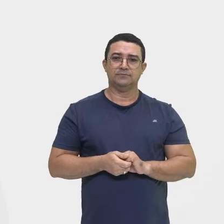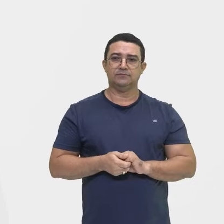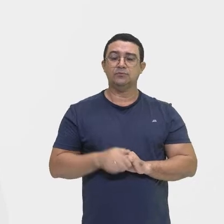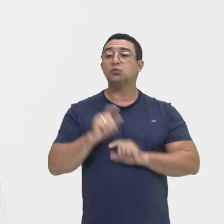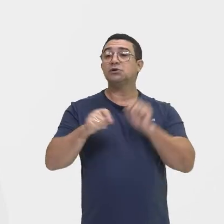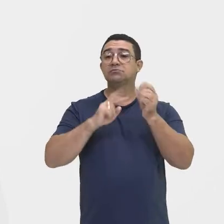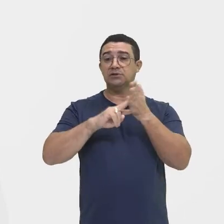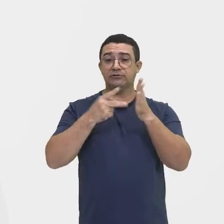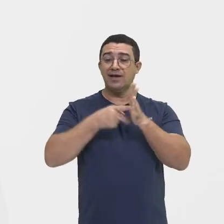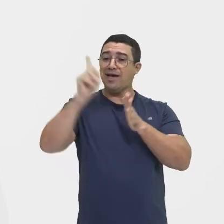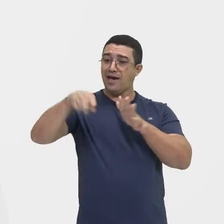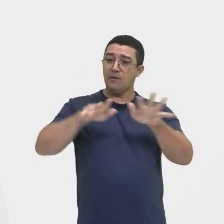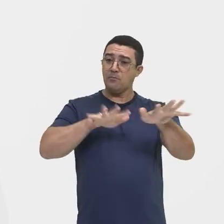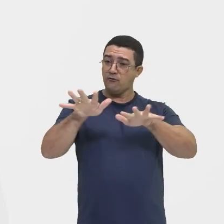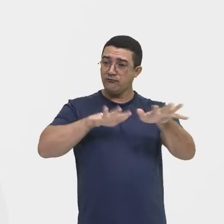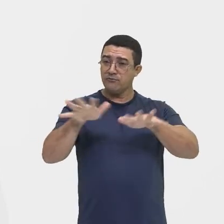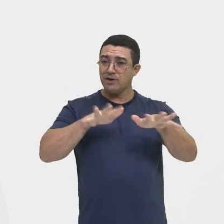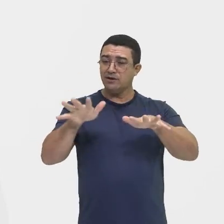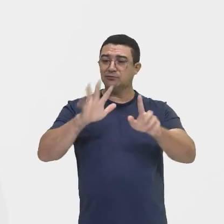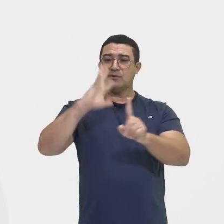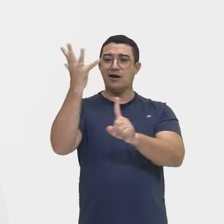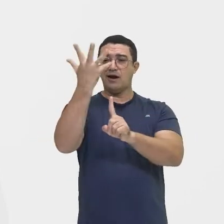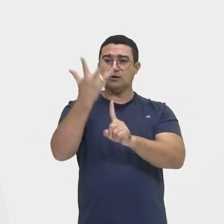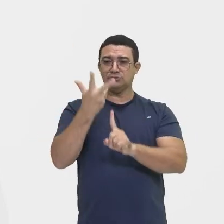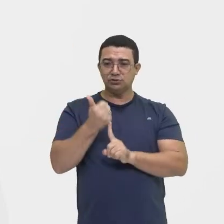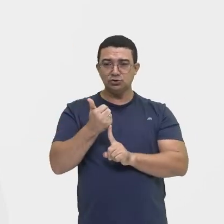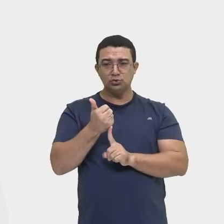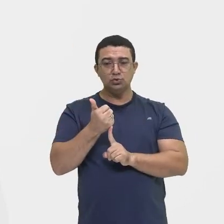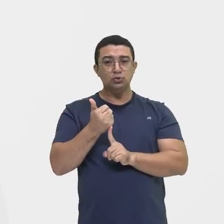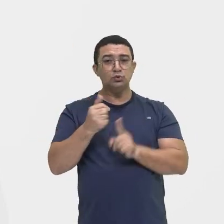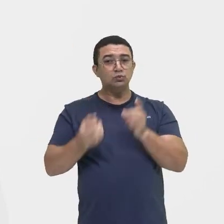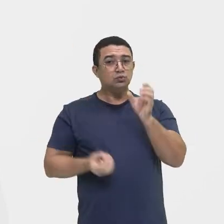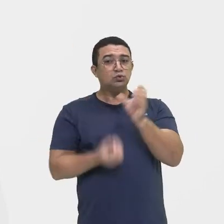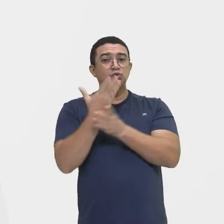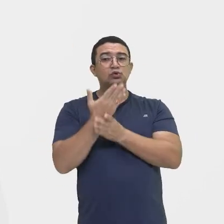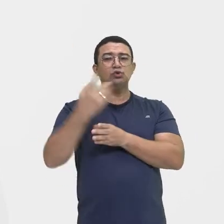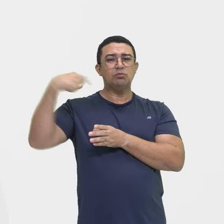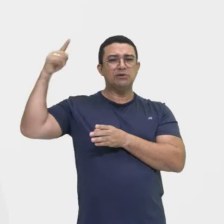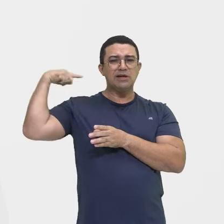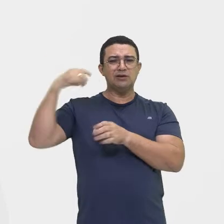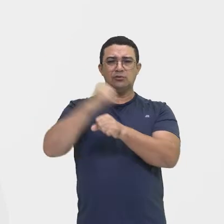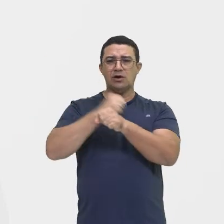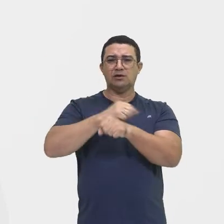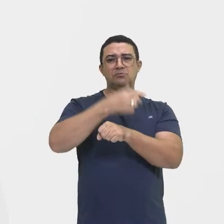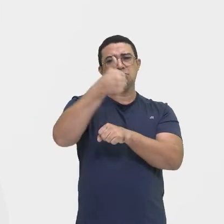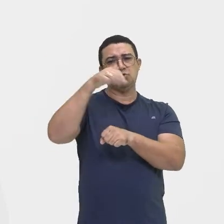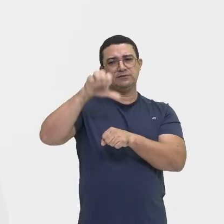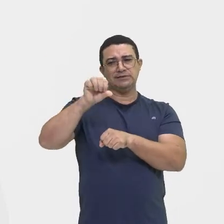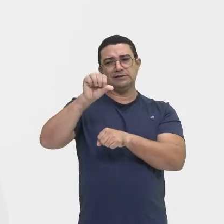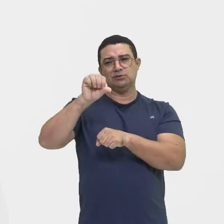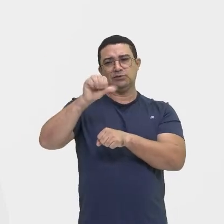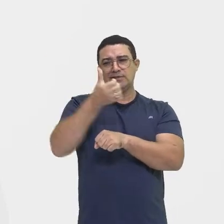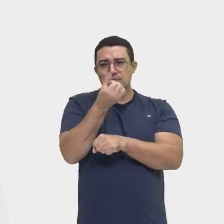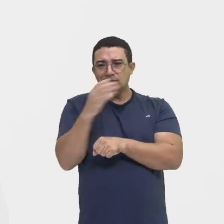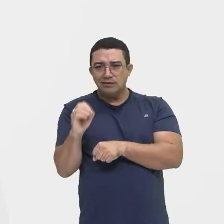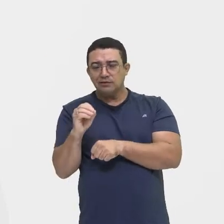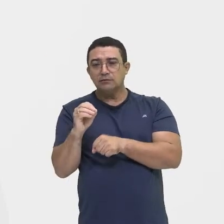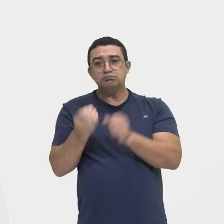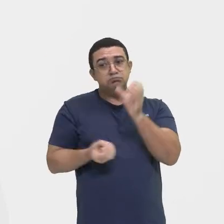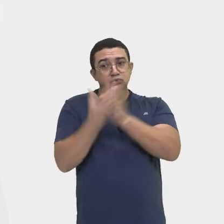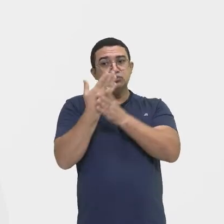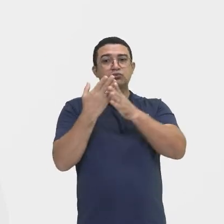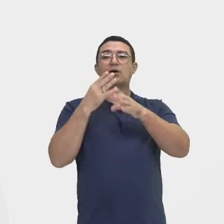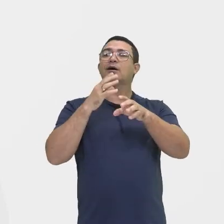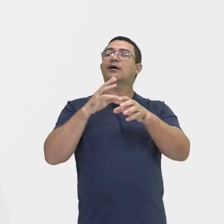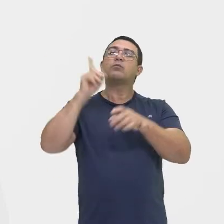foi um movimento artístico que surgiu no mesmo tempo, no início da década de 60, nos Estados Unidos e na Europa. Ela